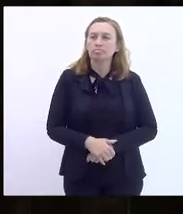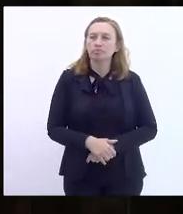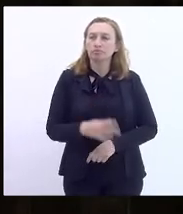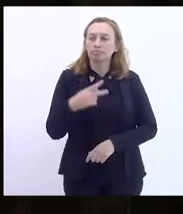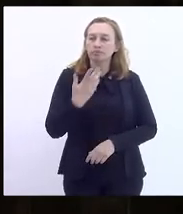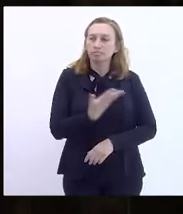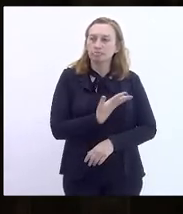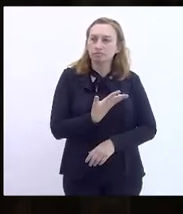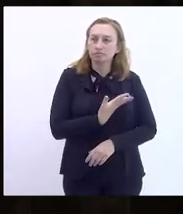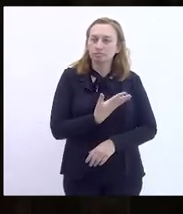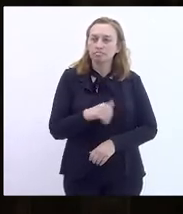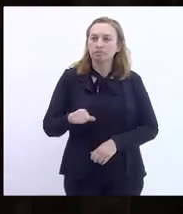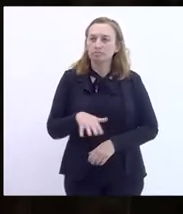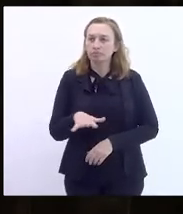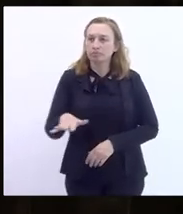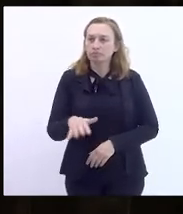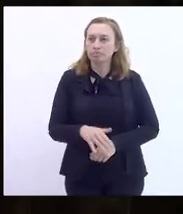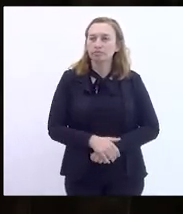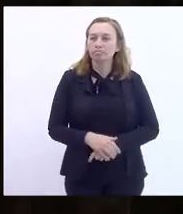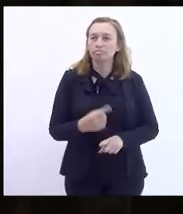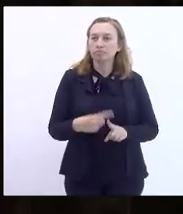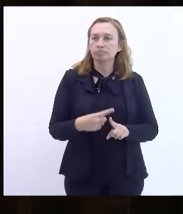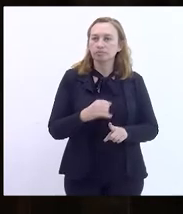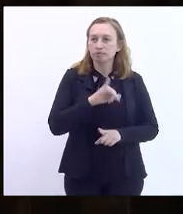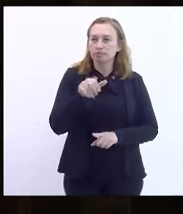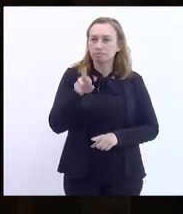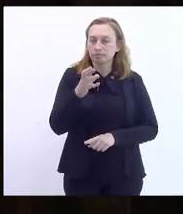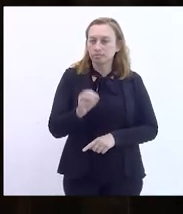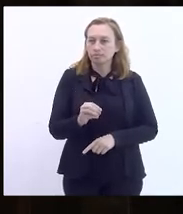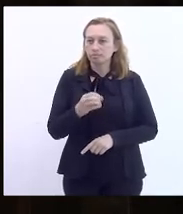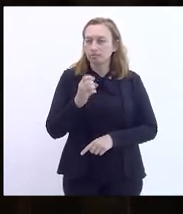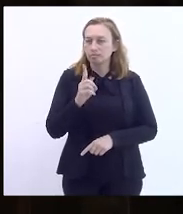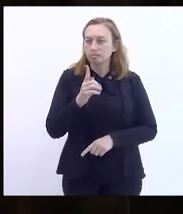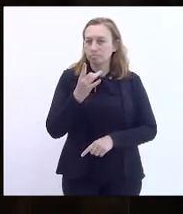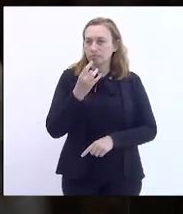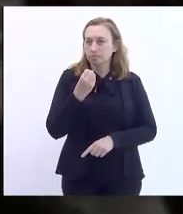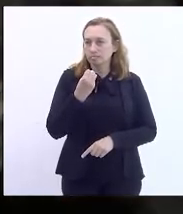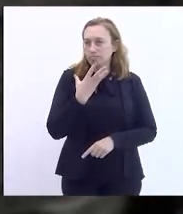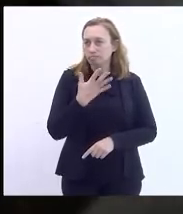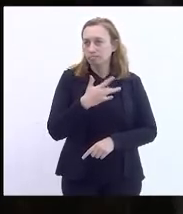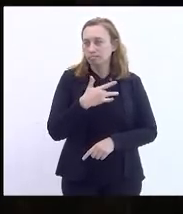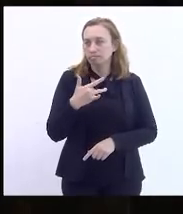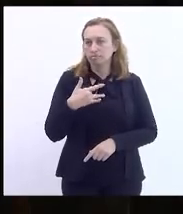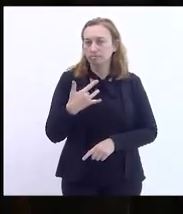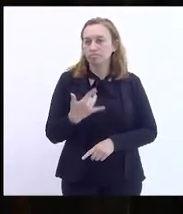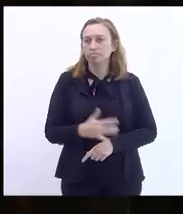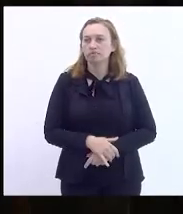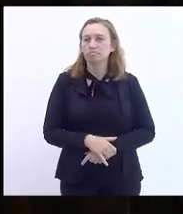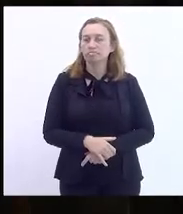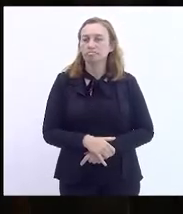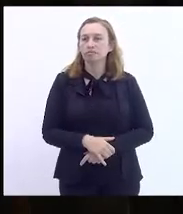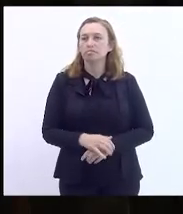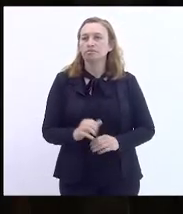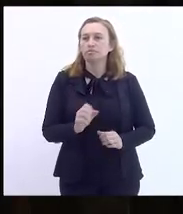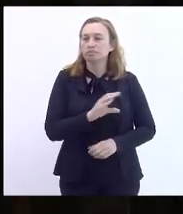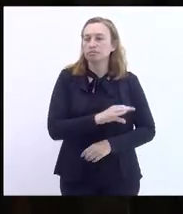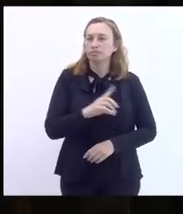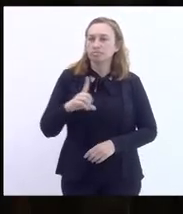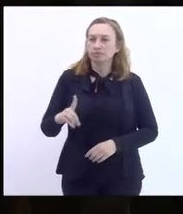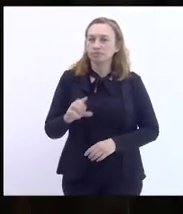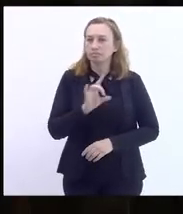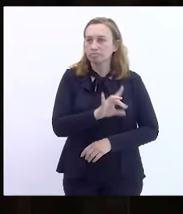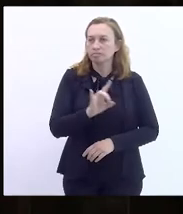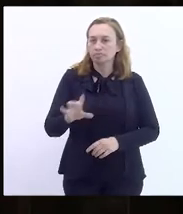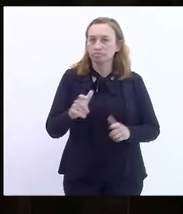falando um companheiro da favela né até porque eu já me recordando mas ele não tá bem de saúde Temos vários a 5 e coordenadores locais em